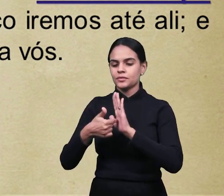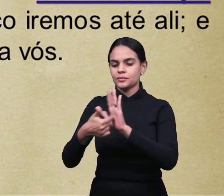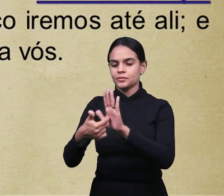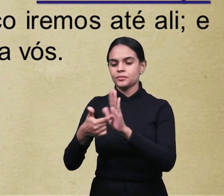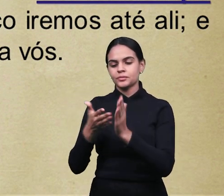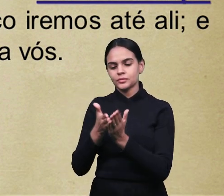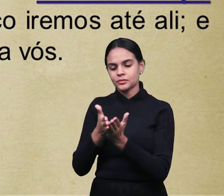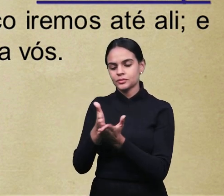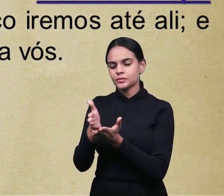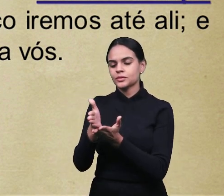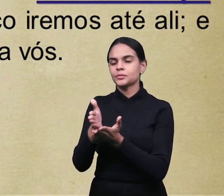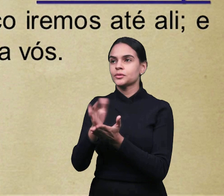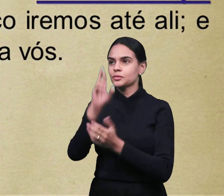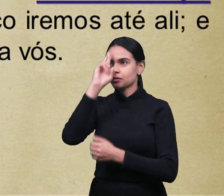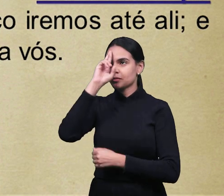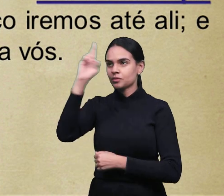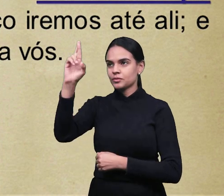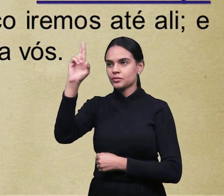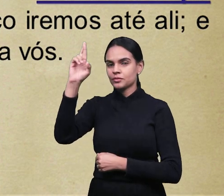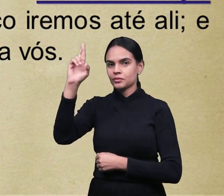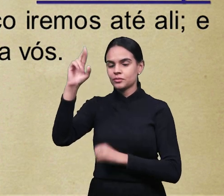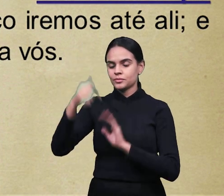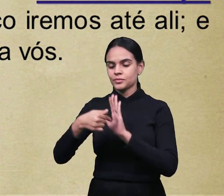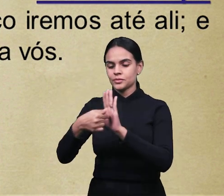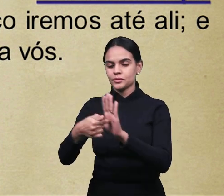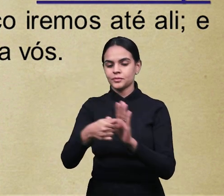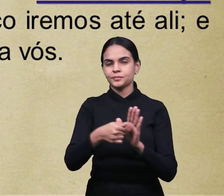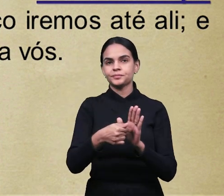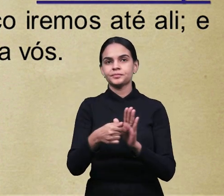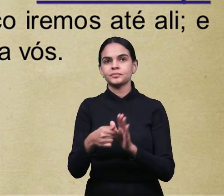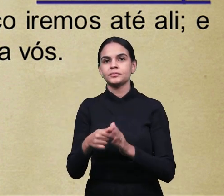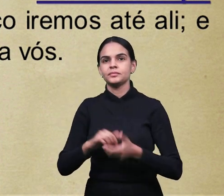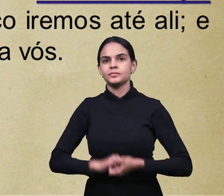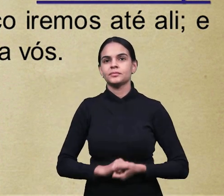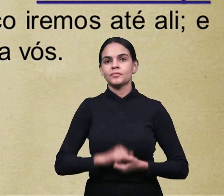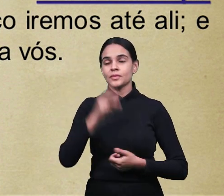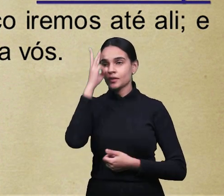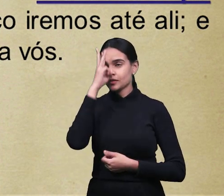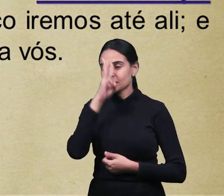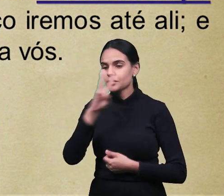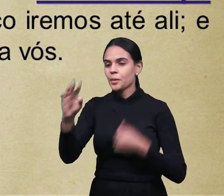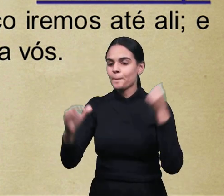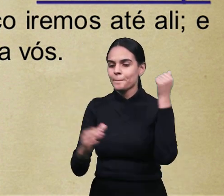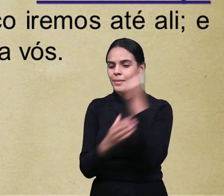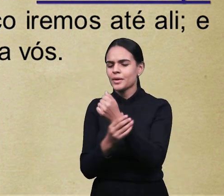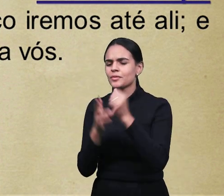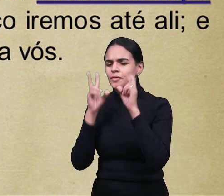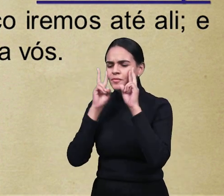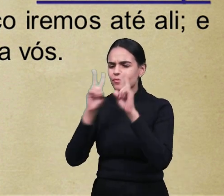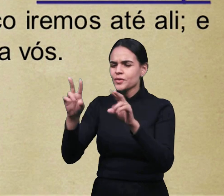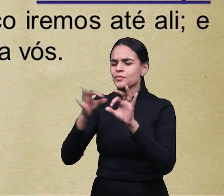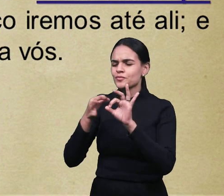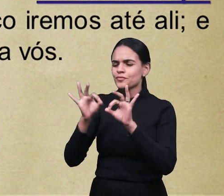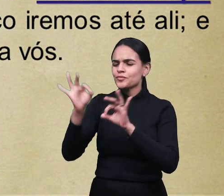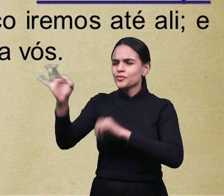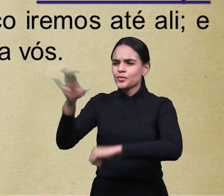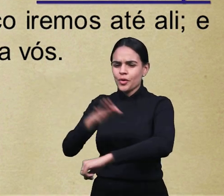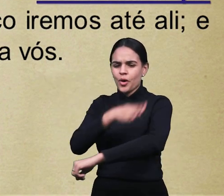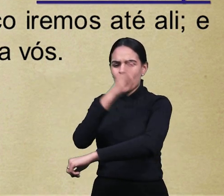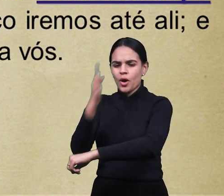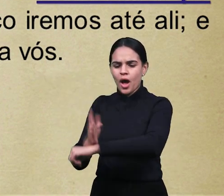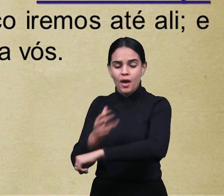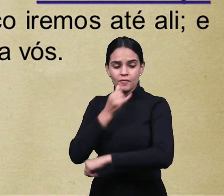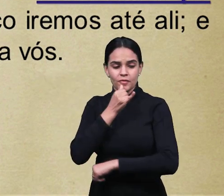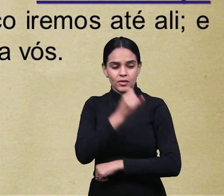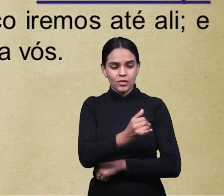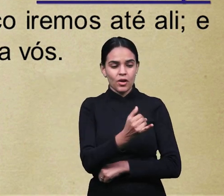Ao terceiro dia, levantou Abraão seus olhos e viu o lugar de longe. E disse Abraão a seus moços: Ficai-vos